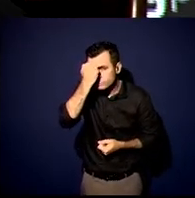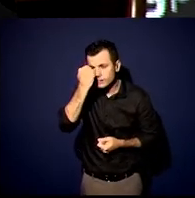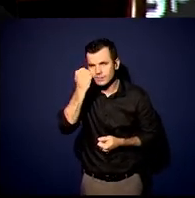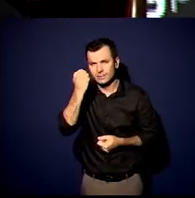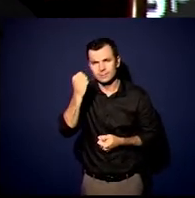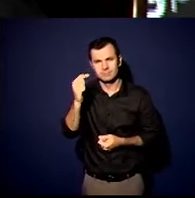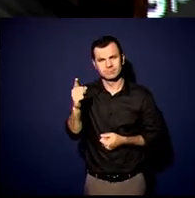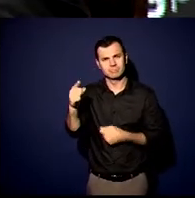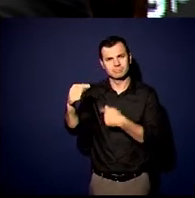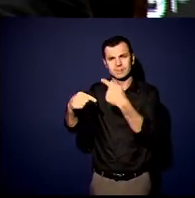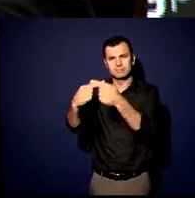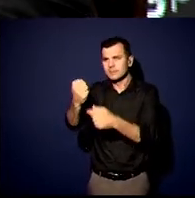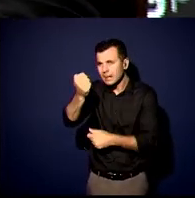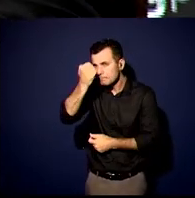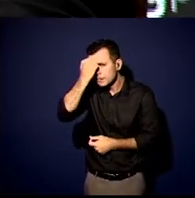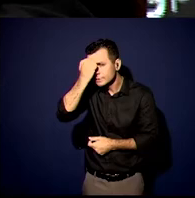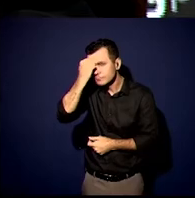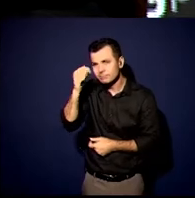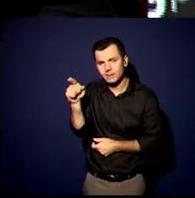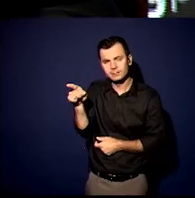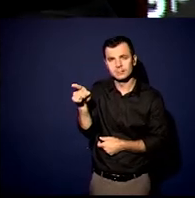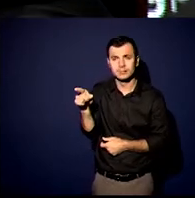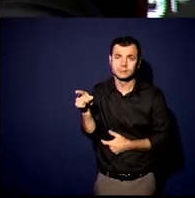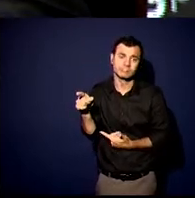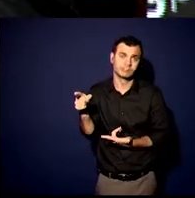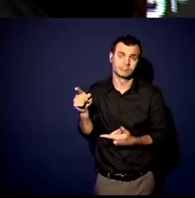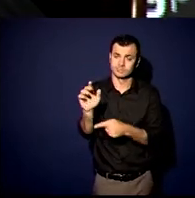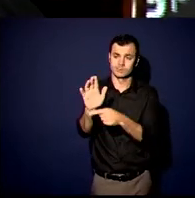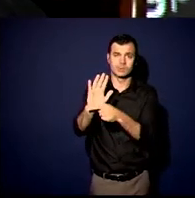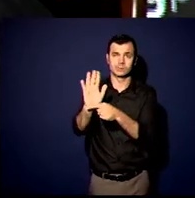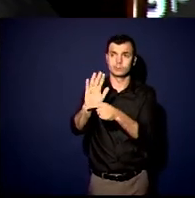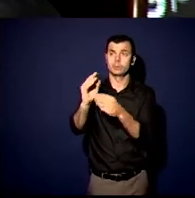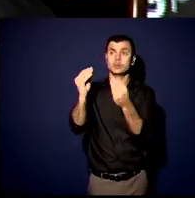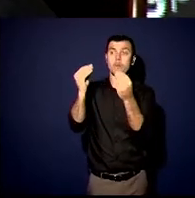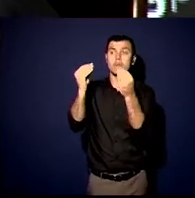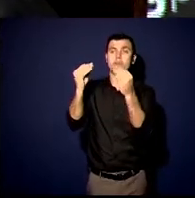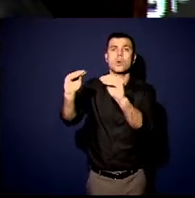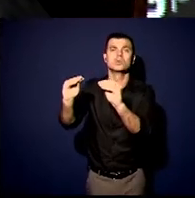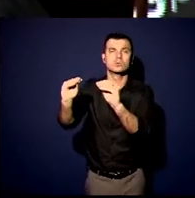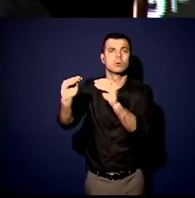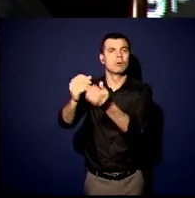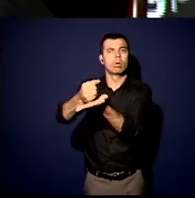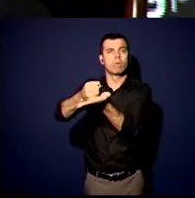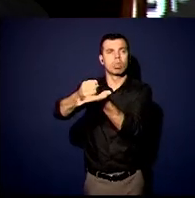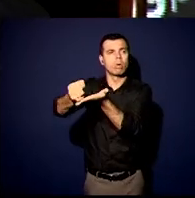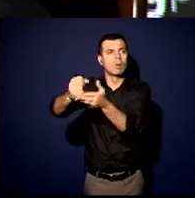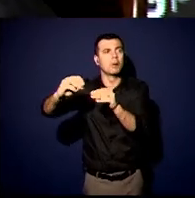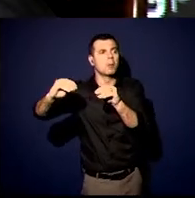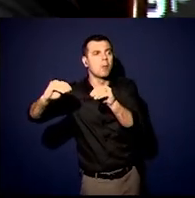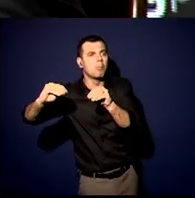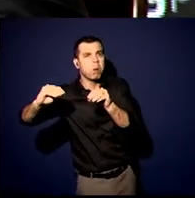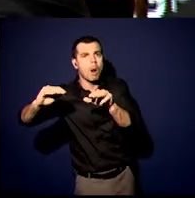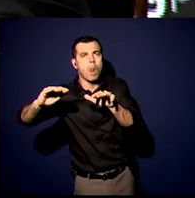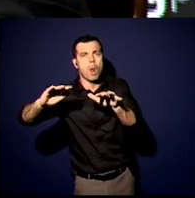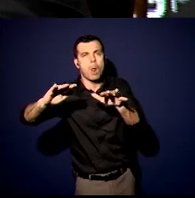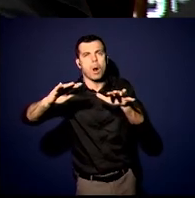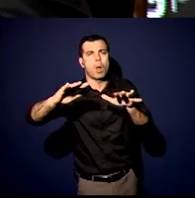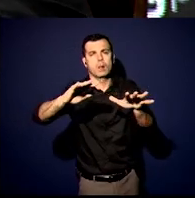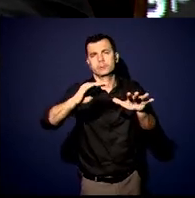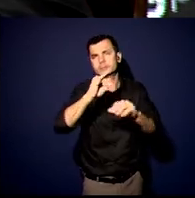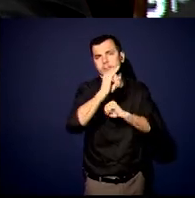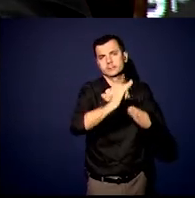O arrependimento posterior que não é eficaz porque é obviamente isso já se espalhou por todo esse mundo gigantesco infinito da internet